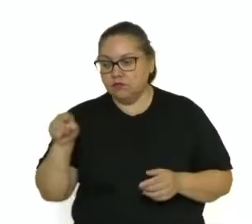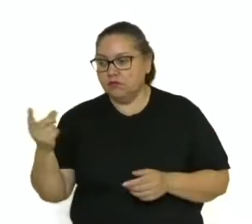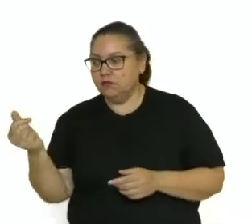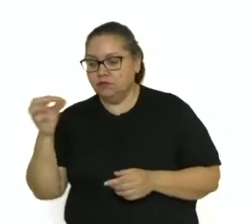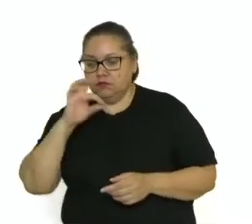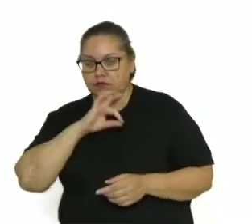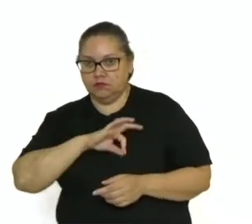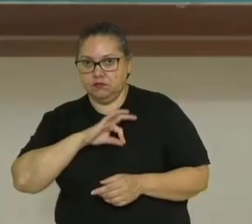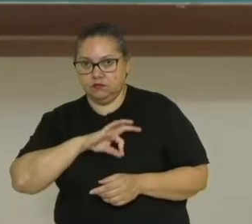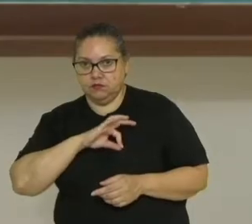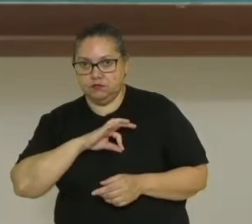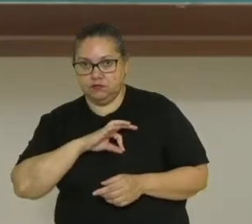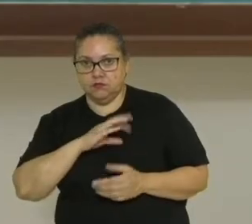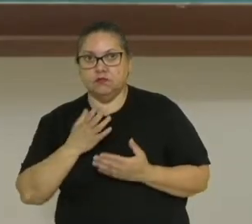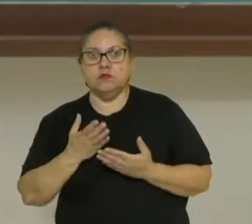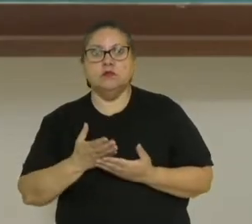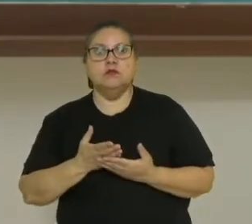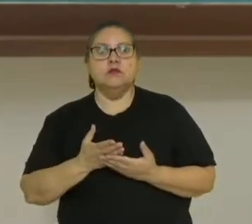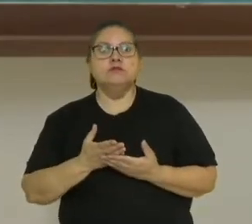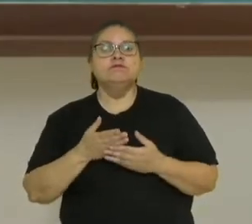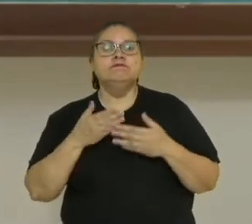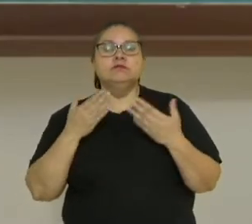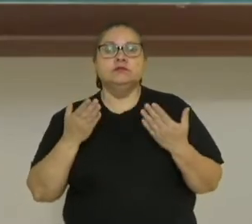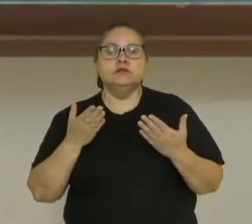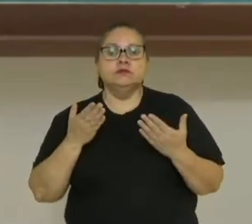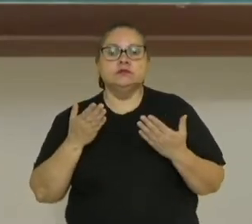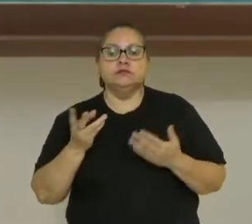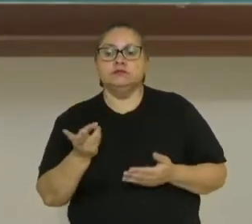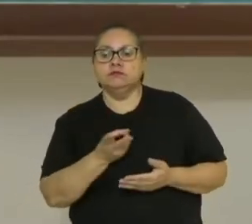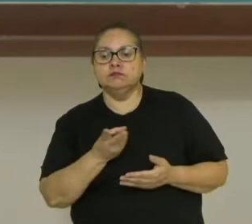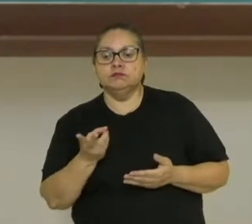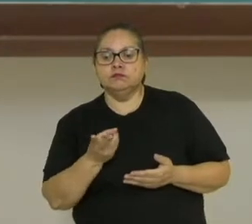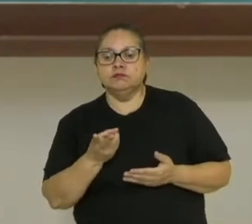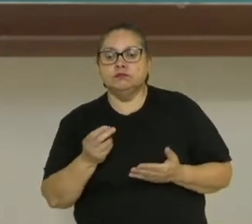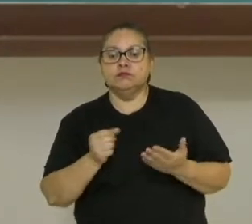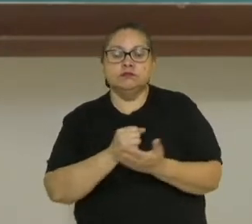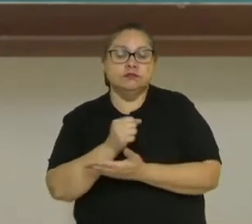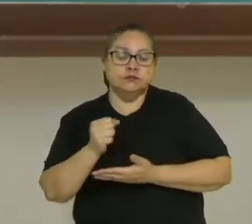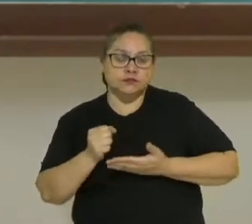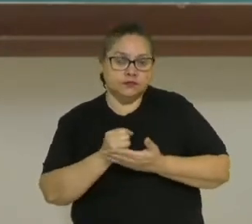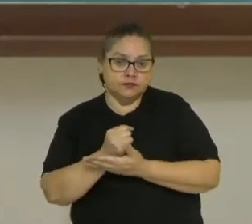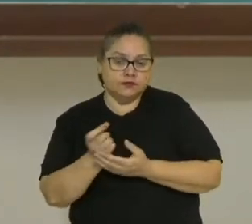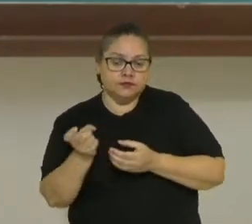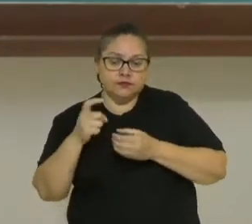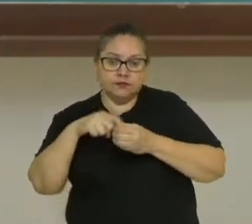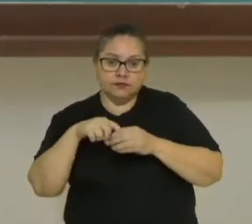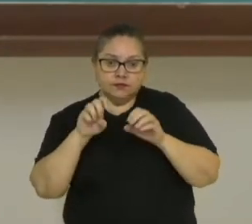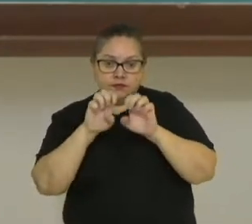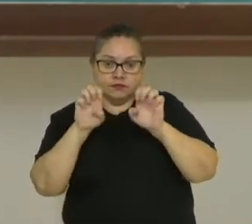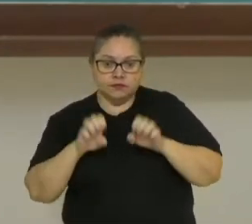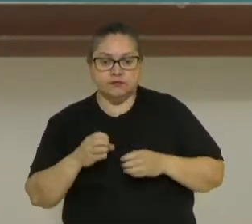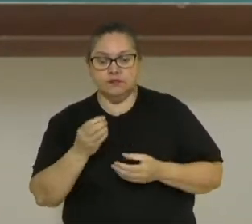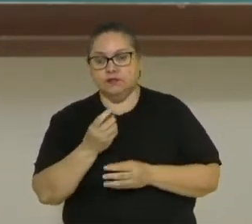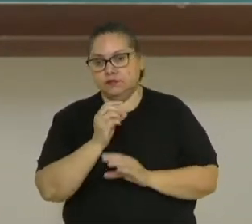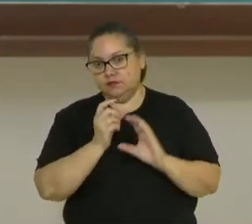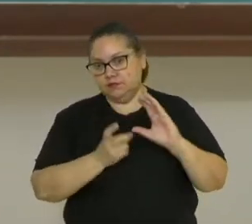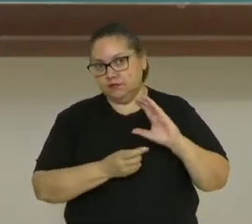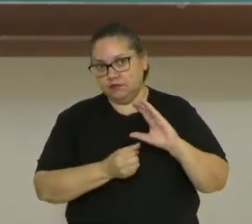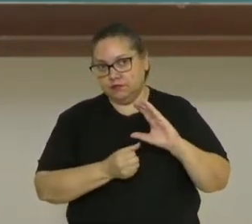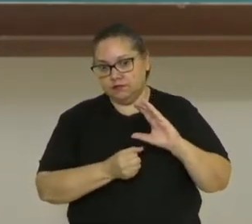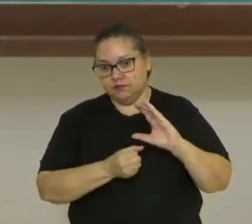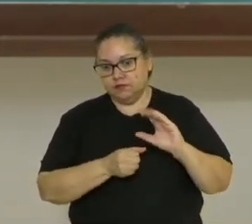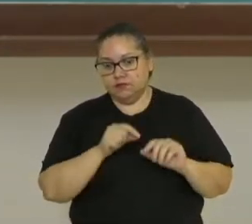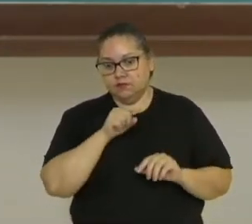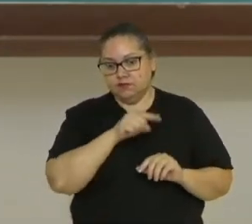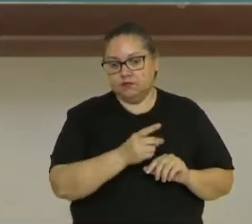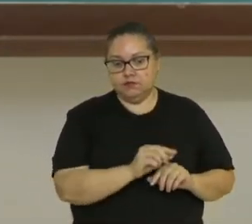de salários. Então, essa é a divisão mais básica dentro do sistema capitalista.